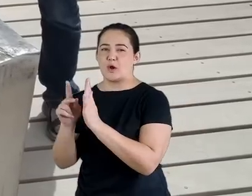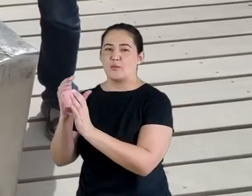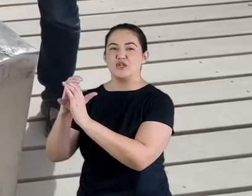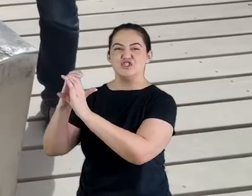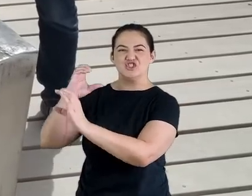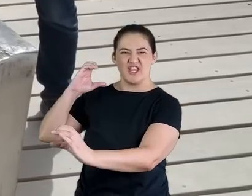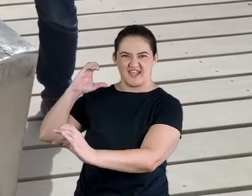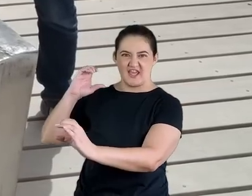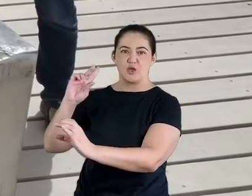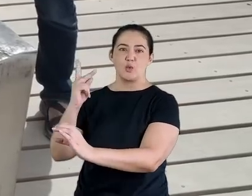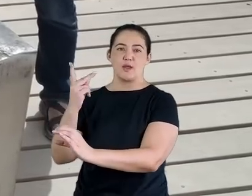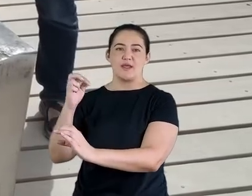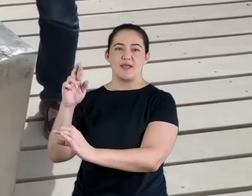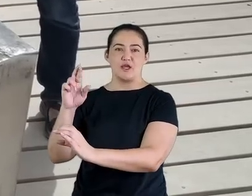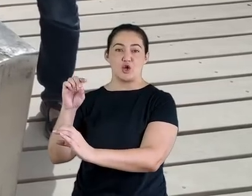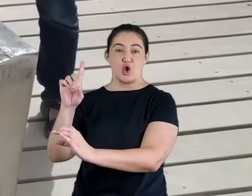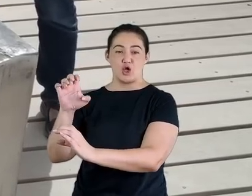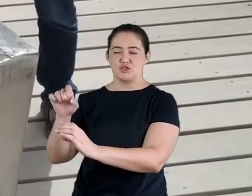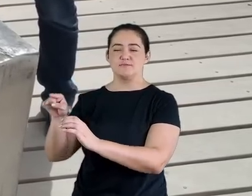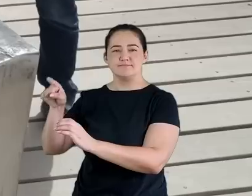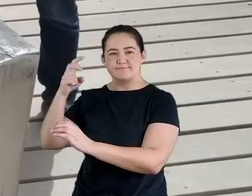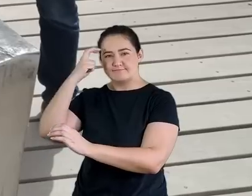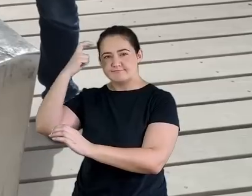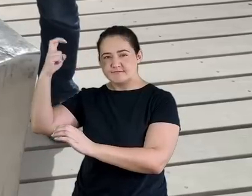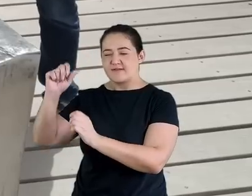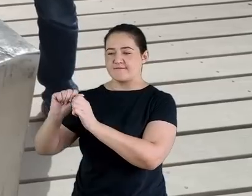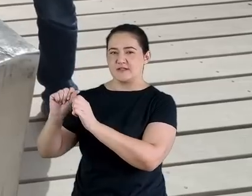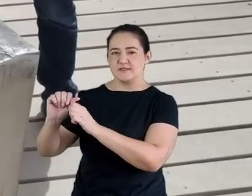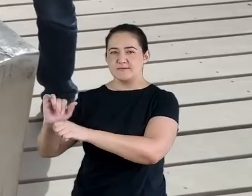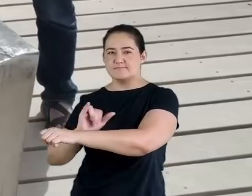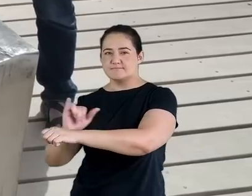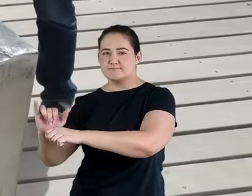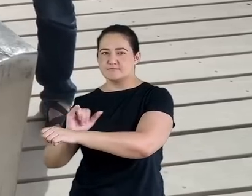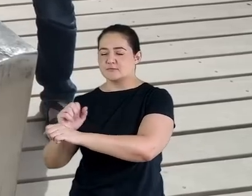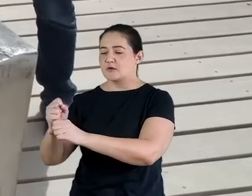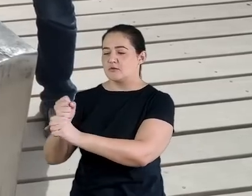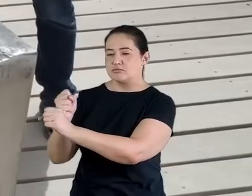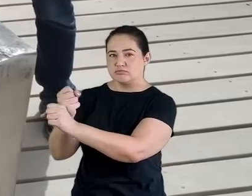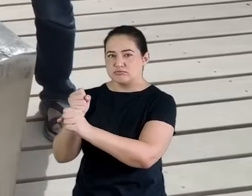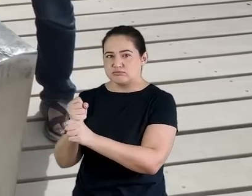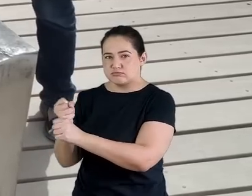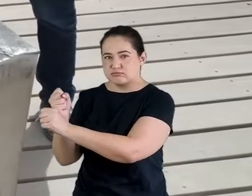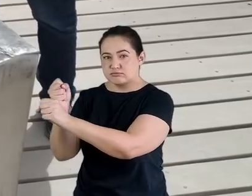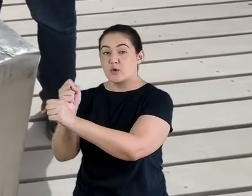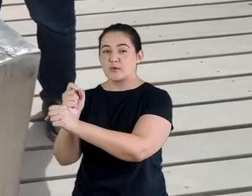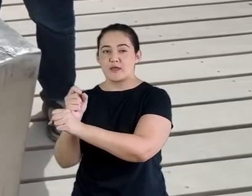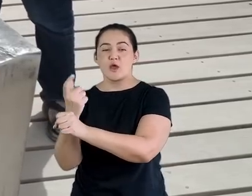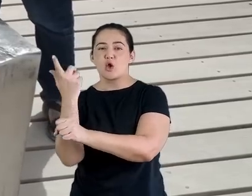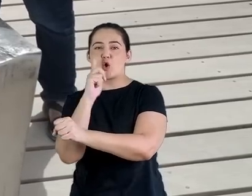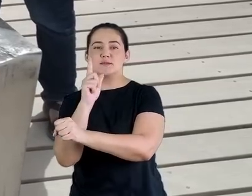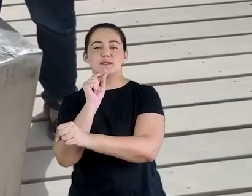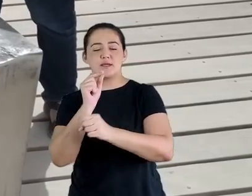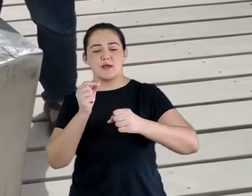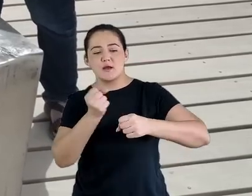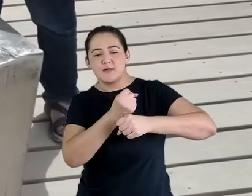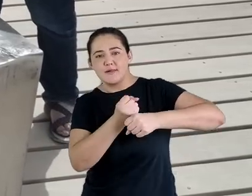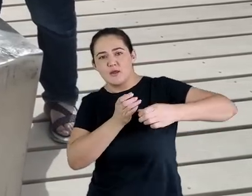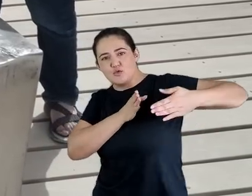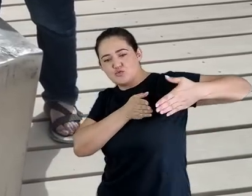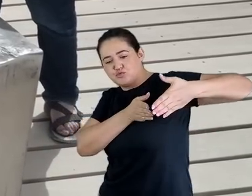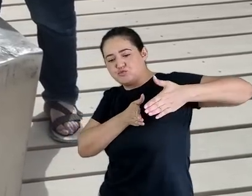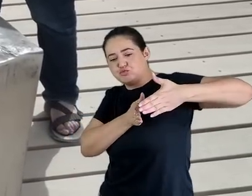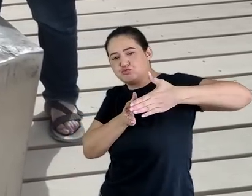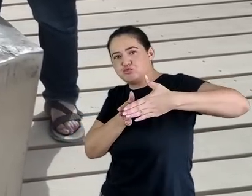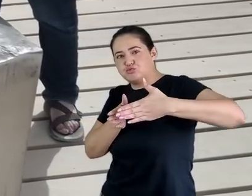dos Asmoneus, mas também no tempo dos romanos, estavam capturando a água proveniente das enchentes no riacho do vale, que está bem ao